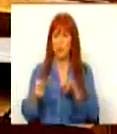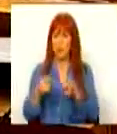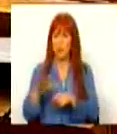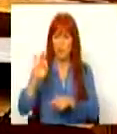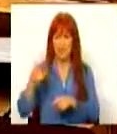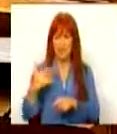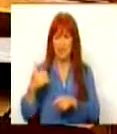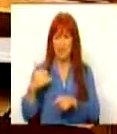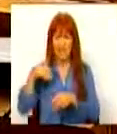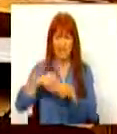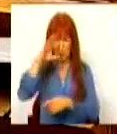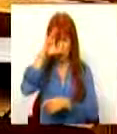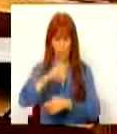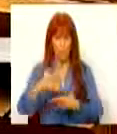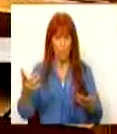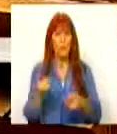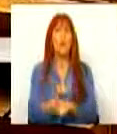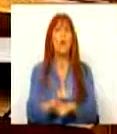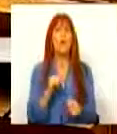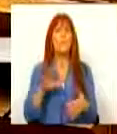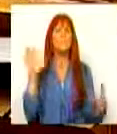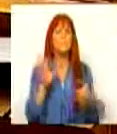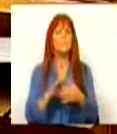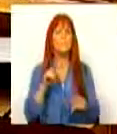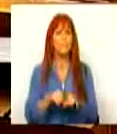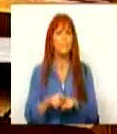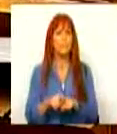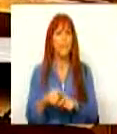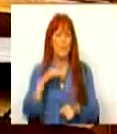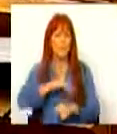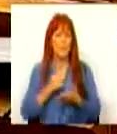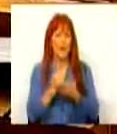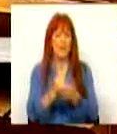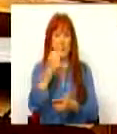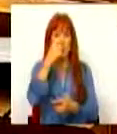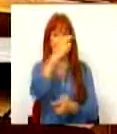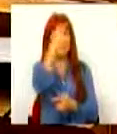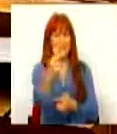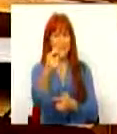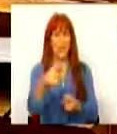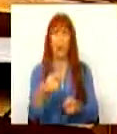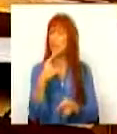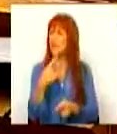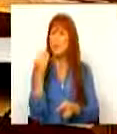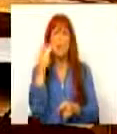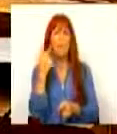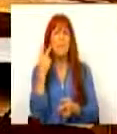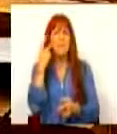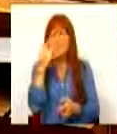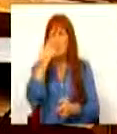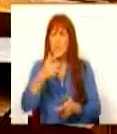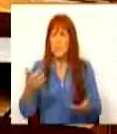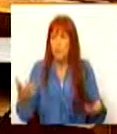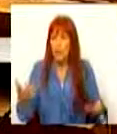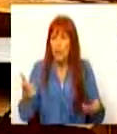do PSD-CDS. Desde logo no que diz respeito ao subsídio de apoio à terceira pessoa. Quando diz como é que vivem estas